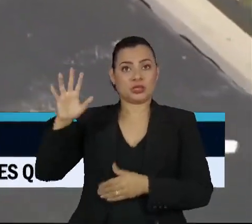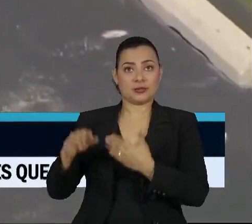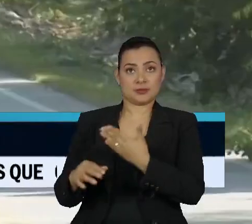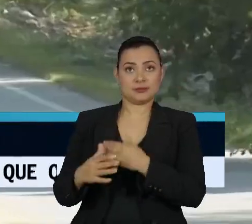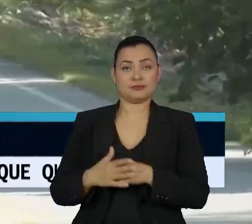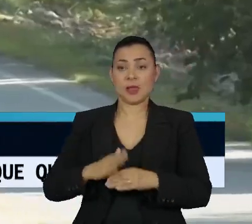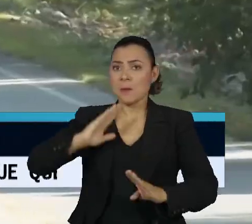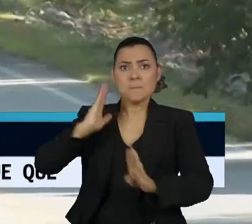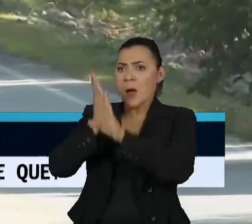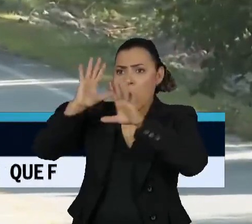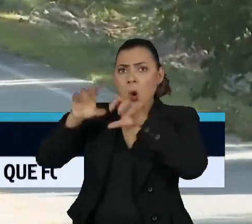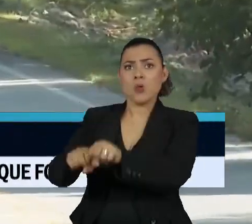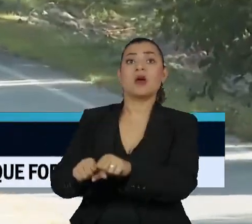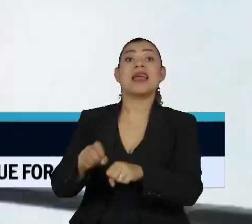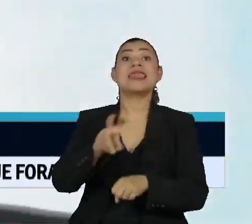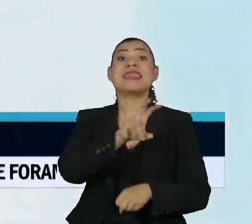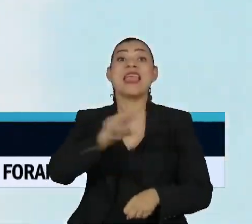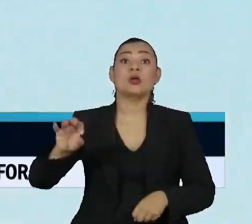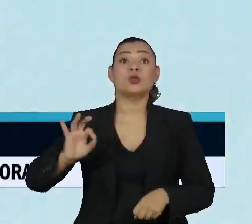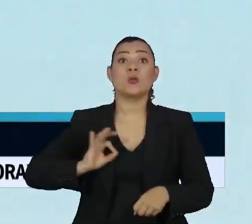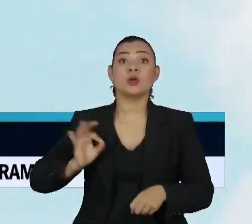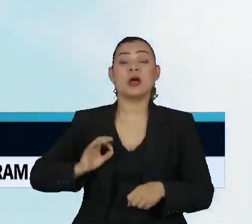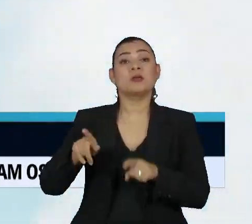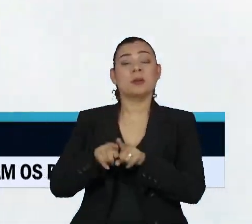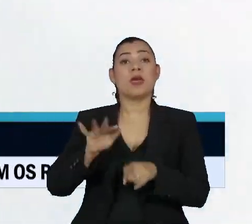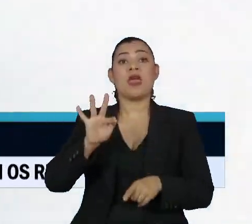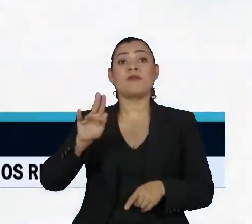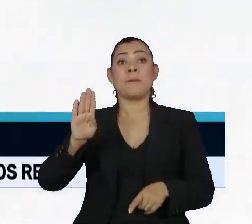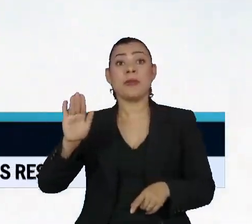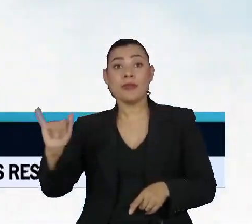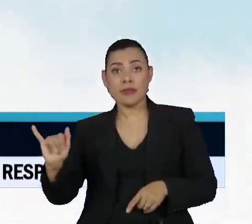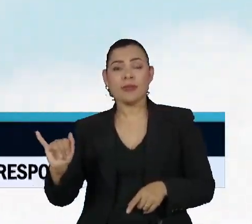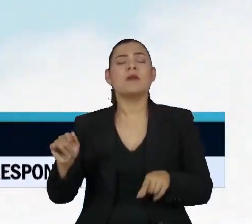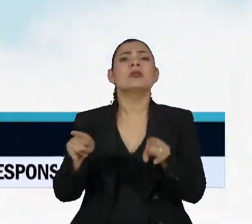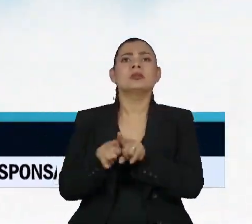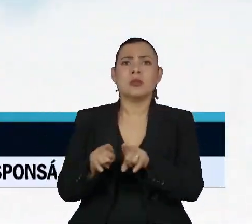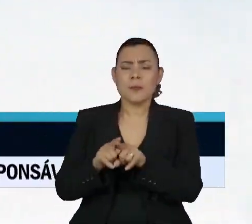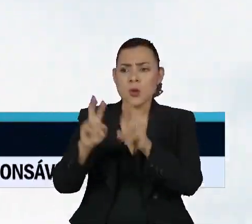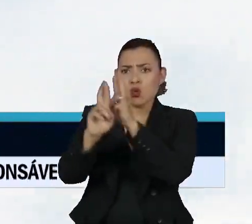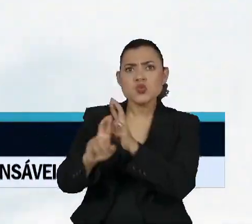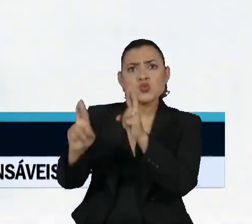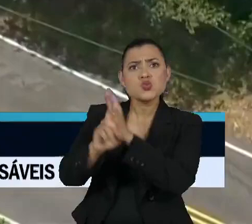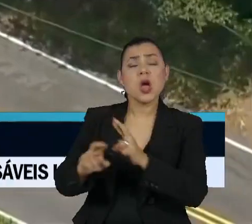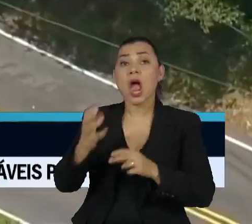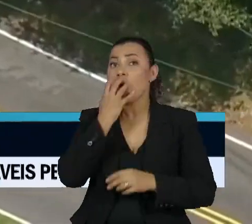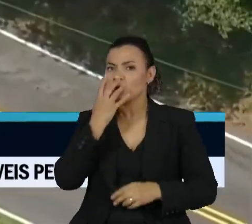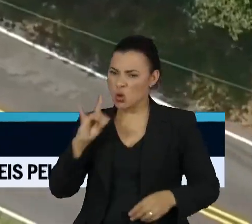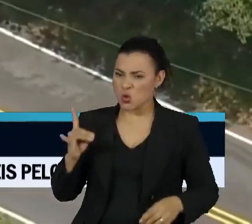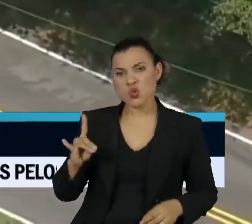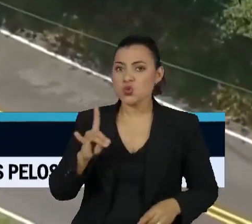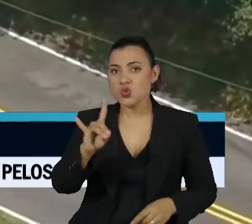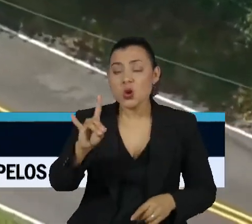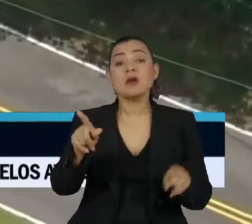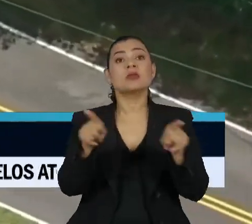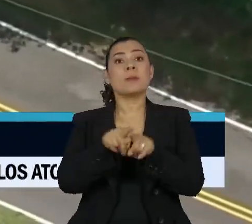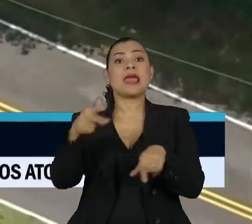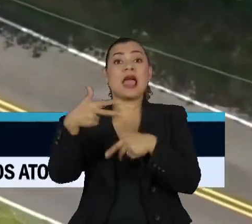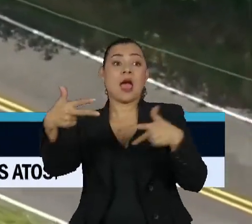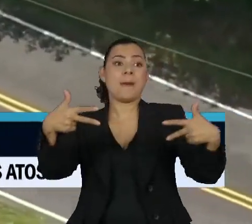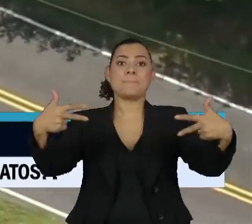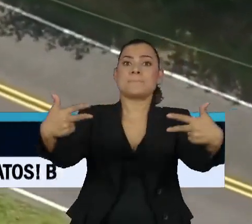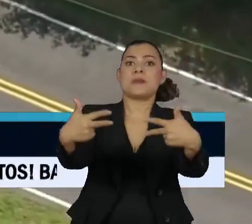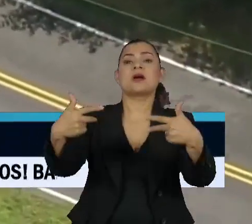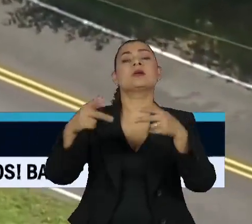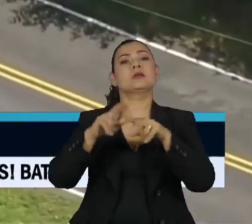A captura mobilizou 500 policiais e o FBI. Os agentes contaram com a ajuda de cães farejadores e câmeras que